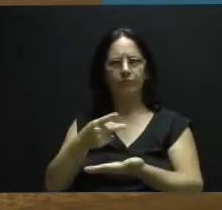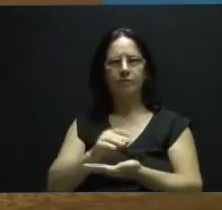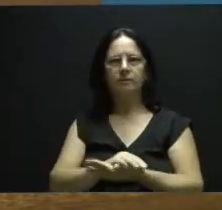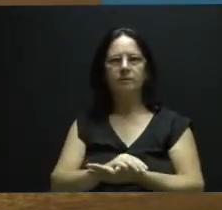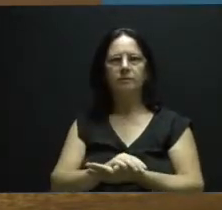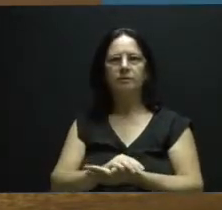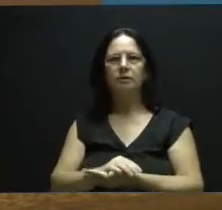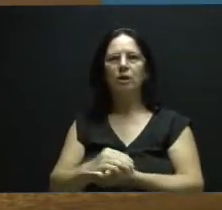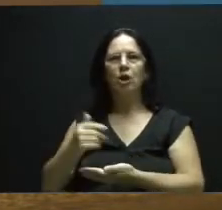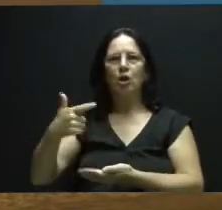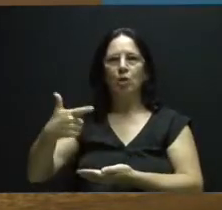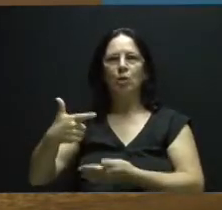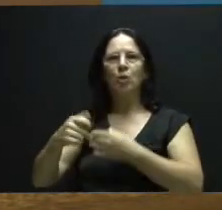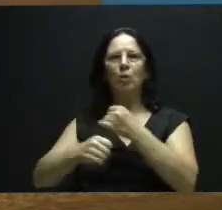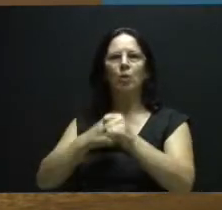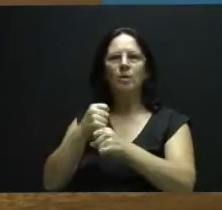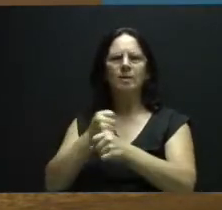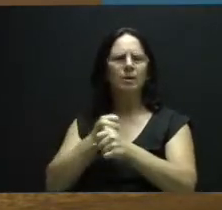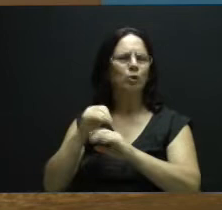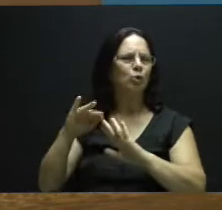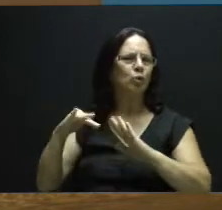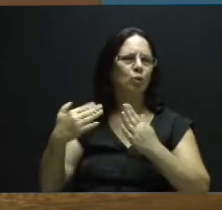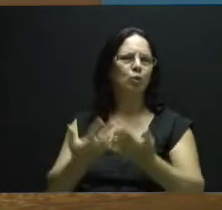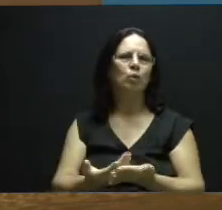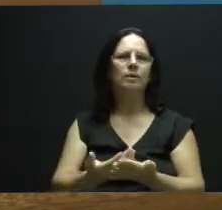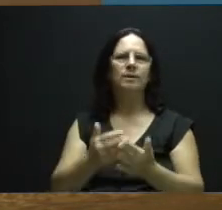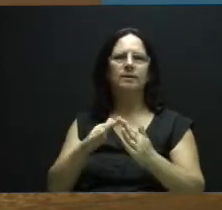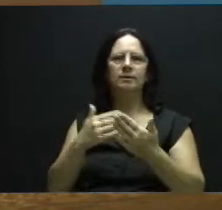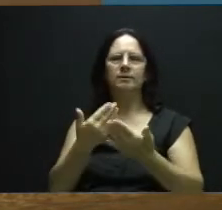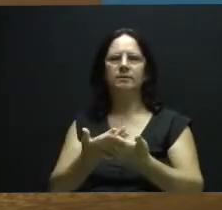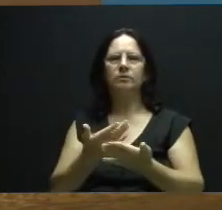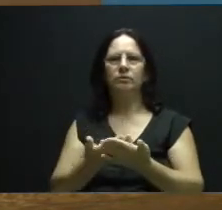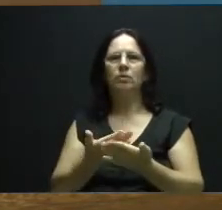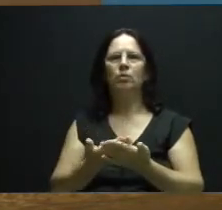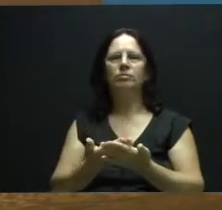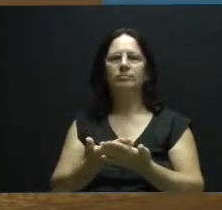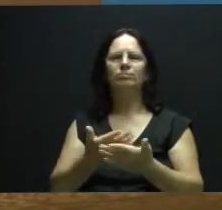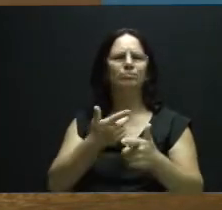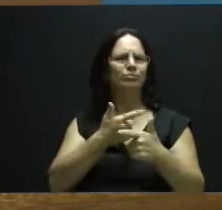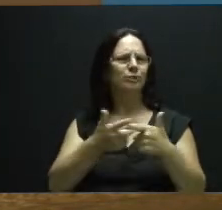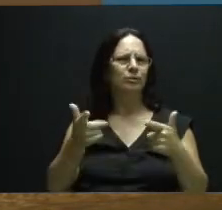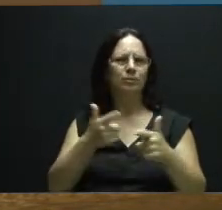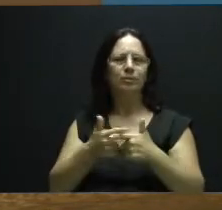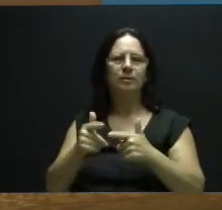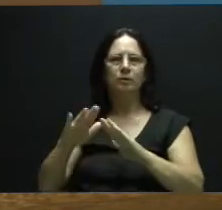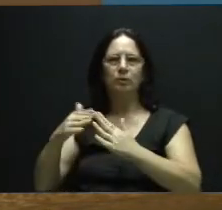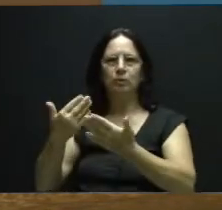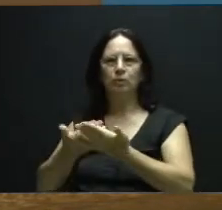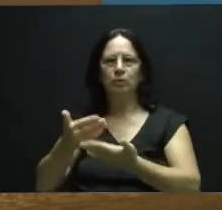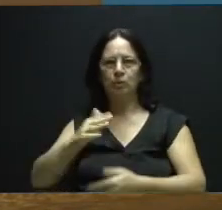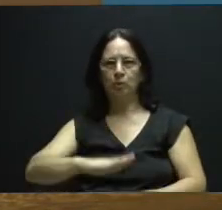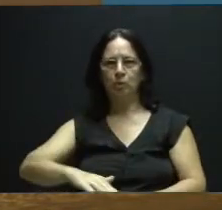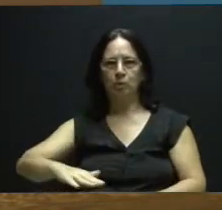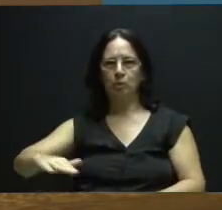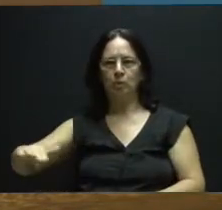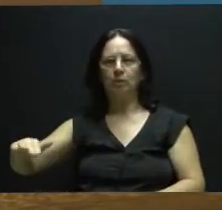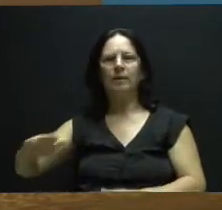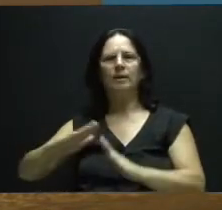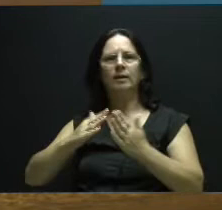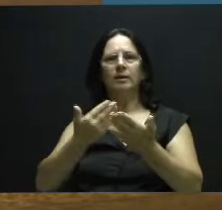dois anos todas as escolas estão na situação quando a gente fala escolas desde uma creche o fundamental